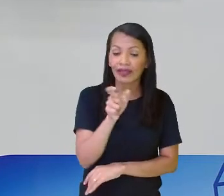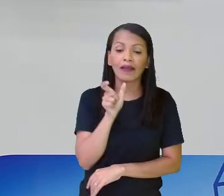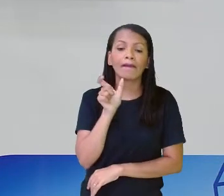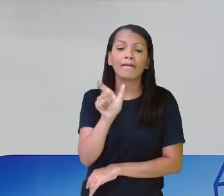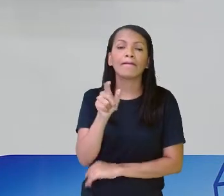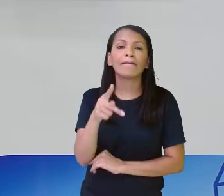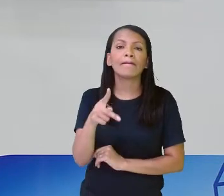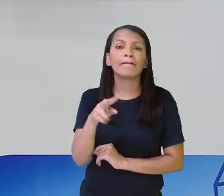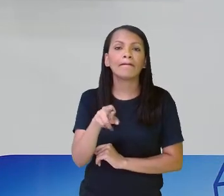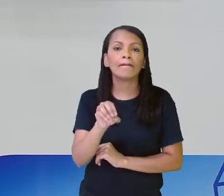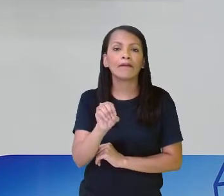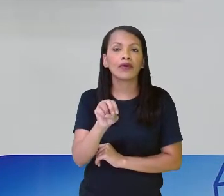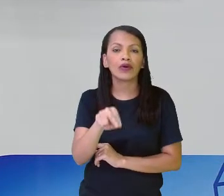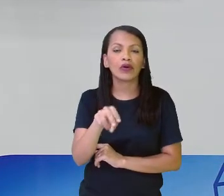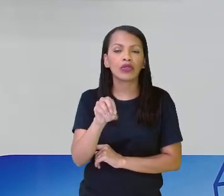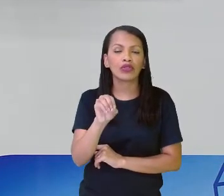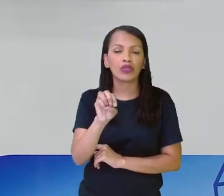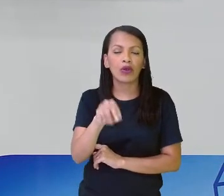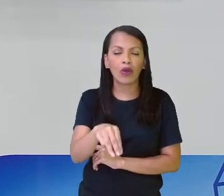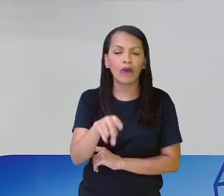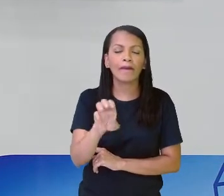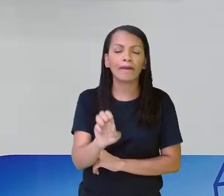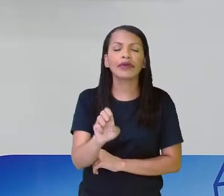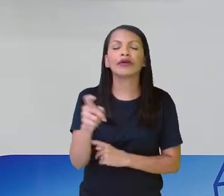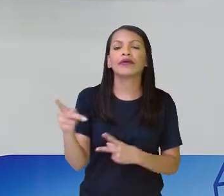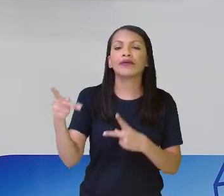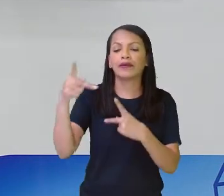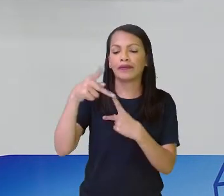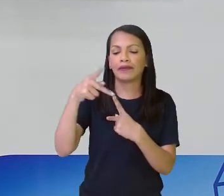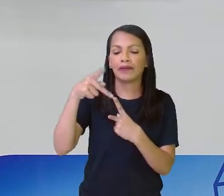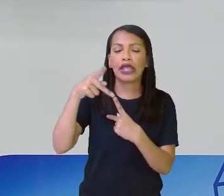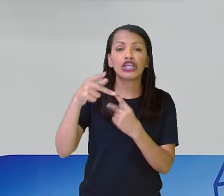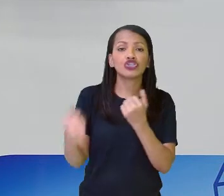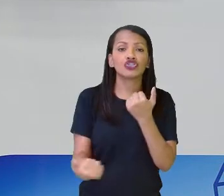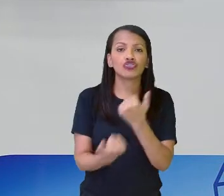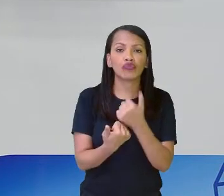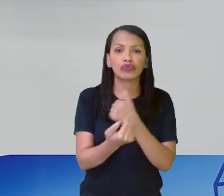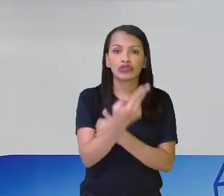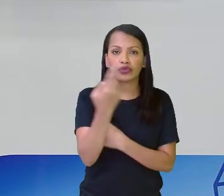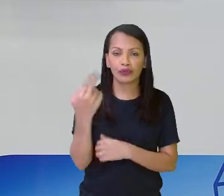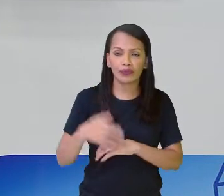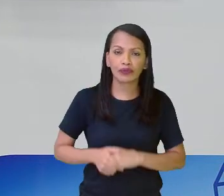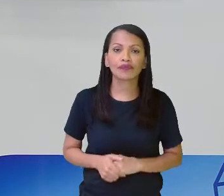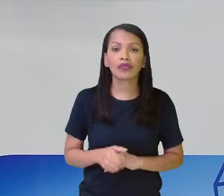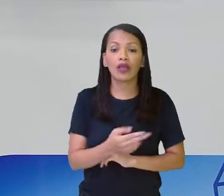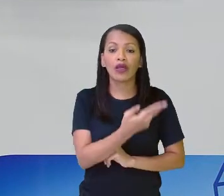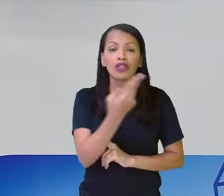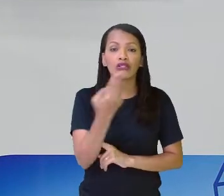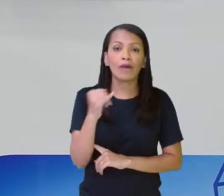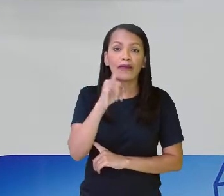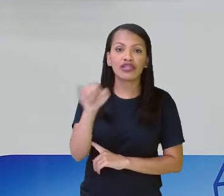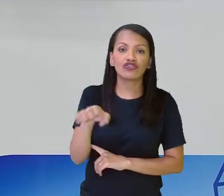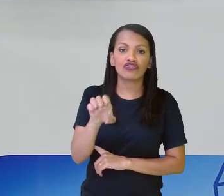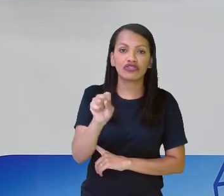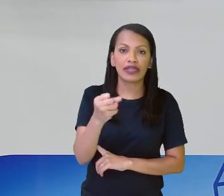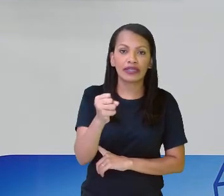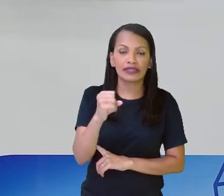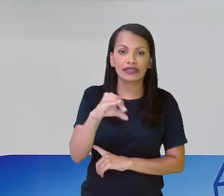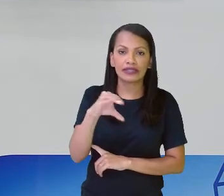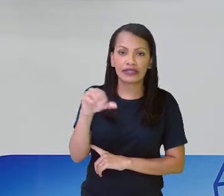vai substituir o nome. Por exemplo, eu vou dizer aqui uma frase com o nome. Jéssica é intérprete de